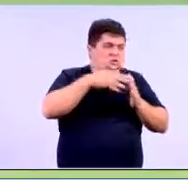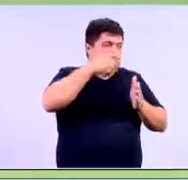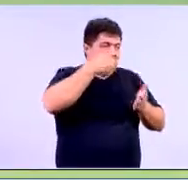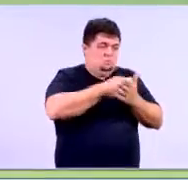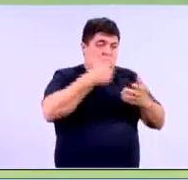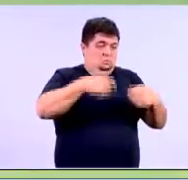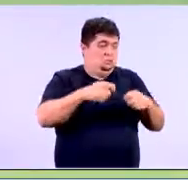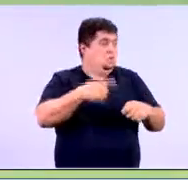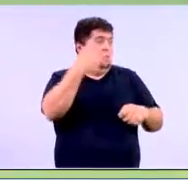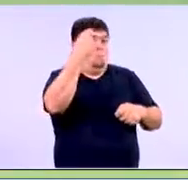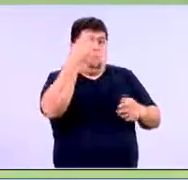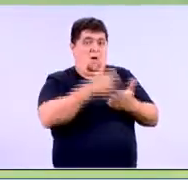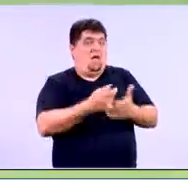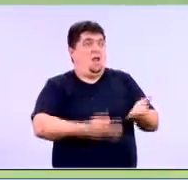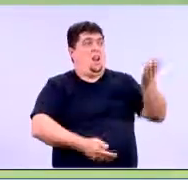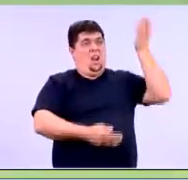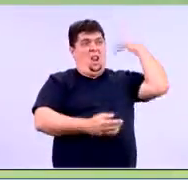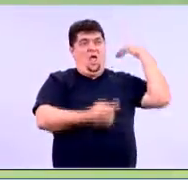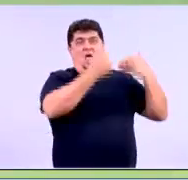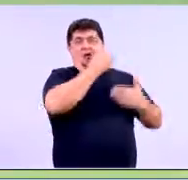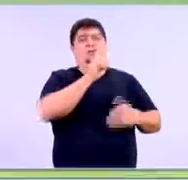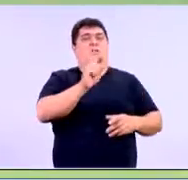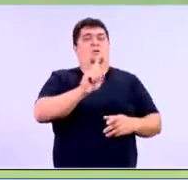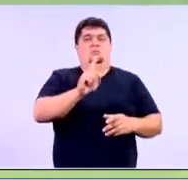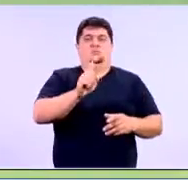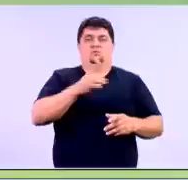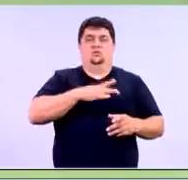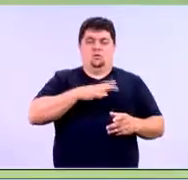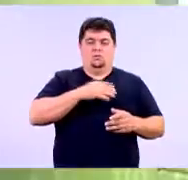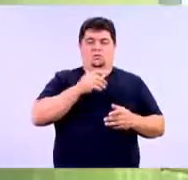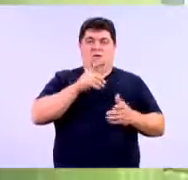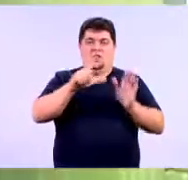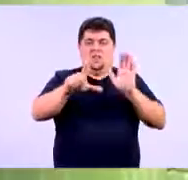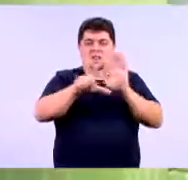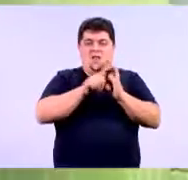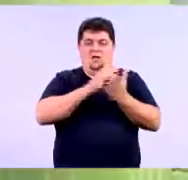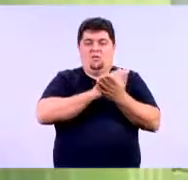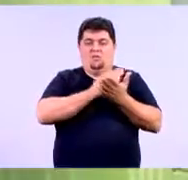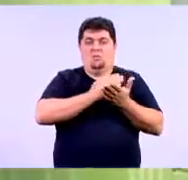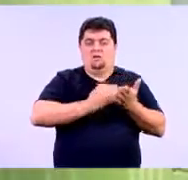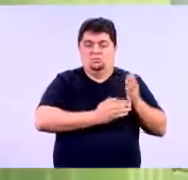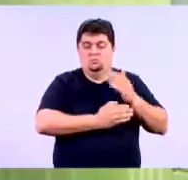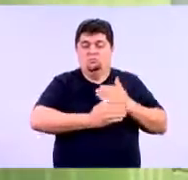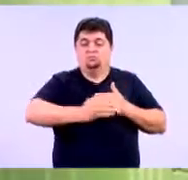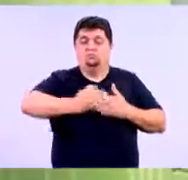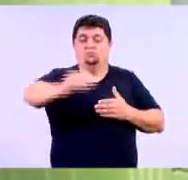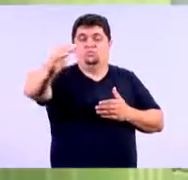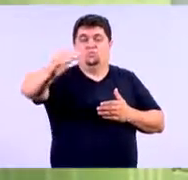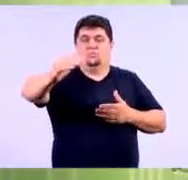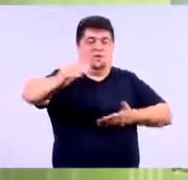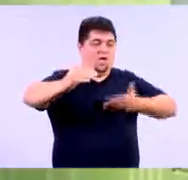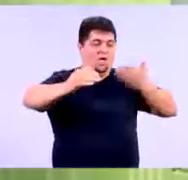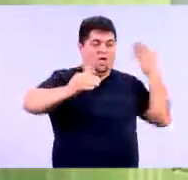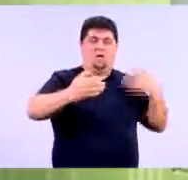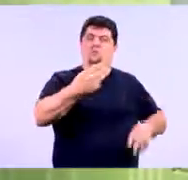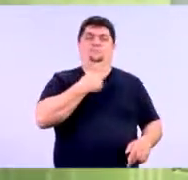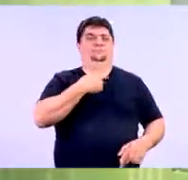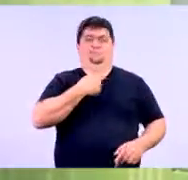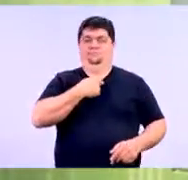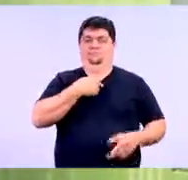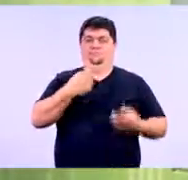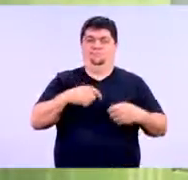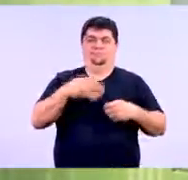isso, senhores? O que vem a ser isso, o princípio da irretroatividade? Uma vez que instituído esse